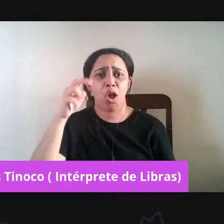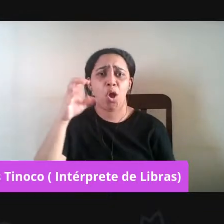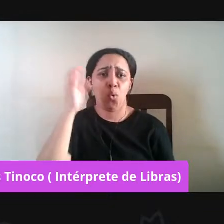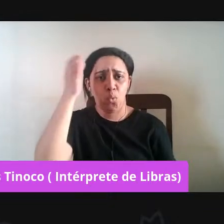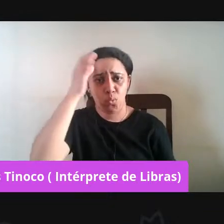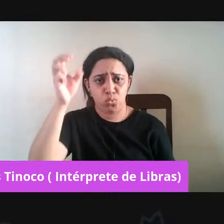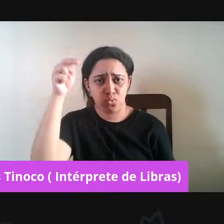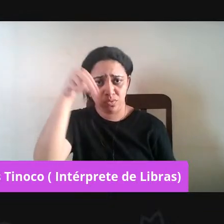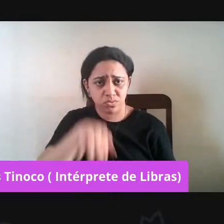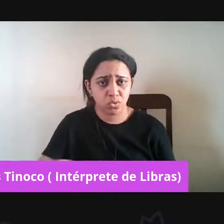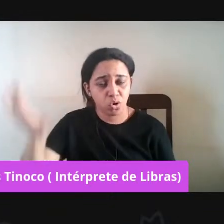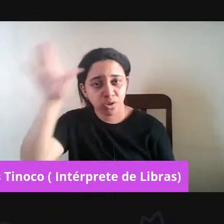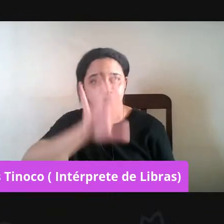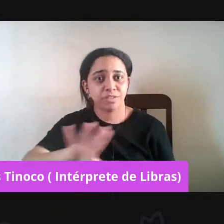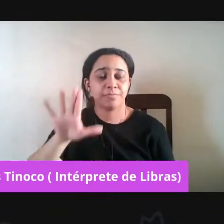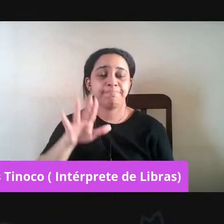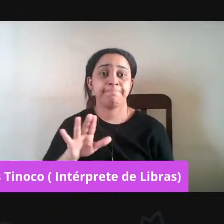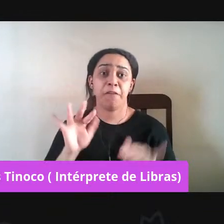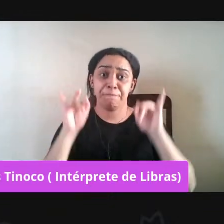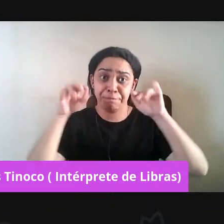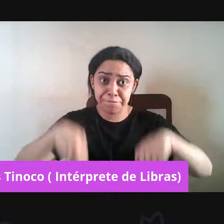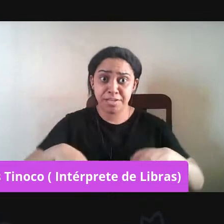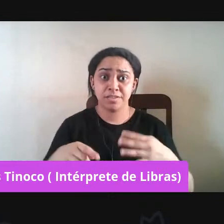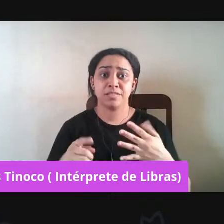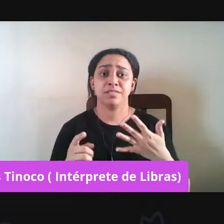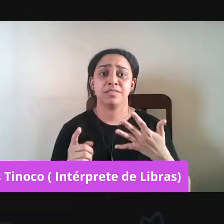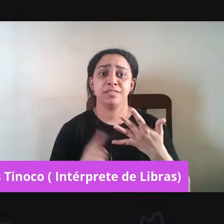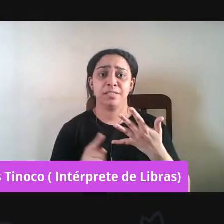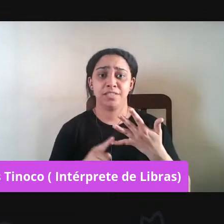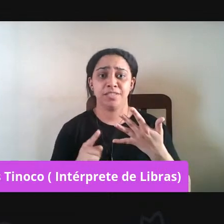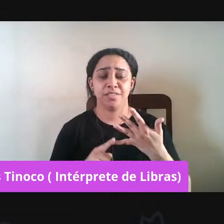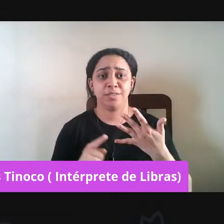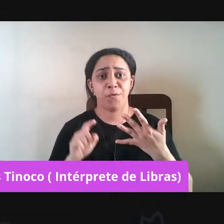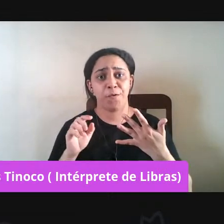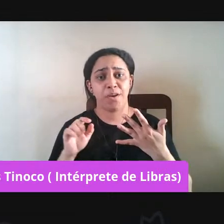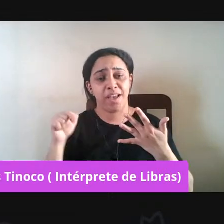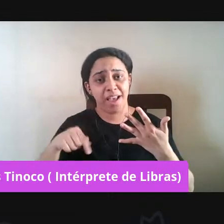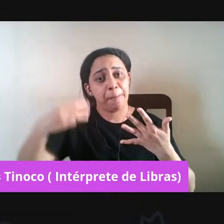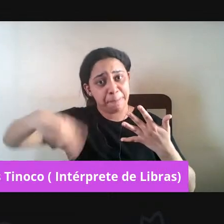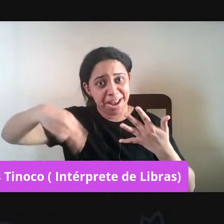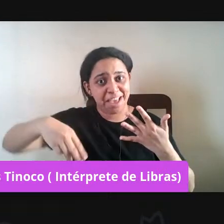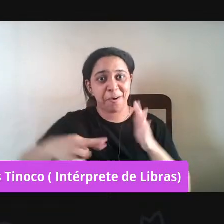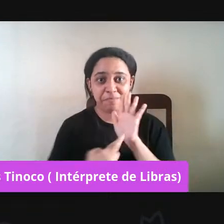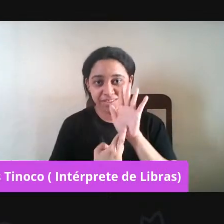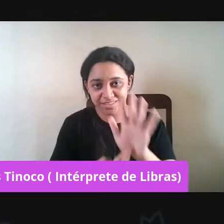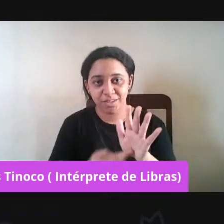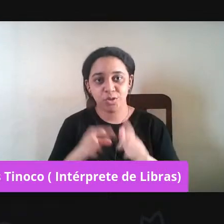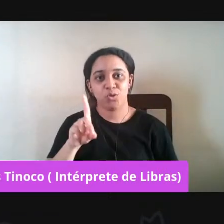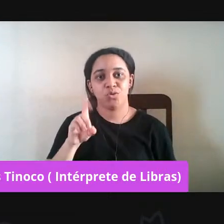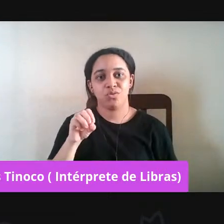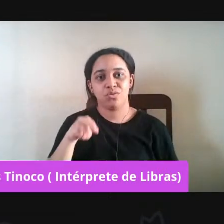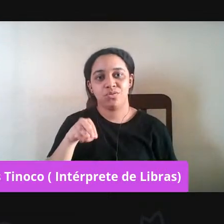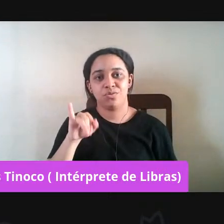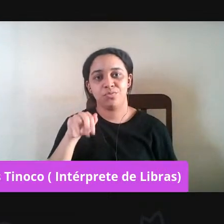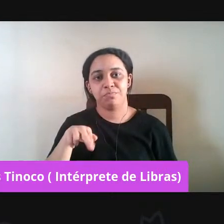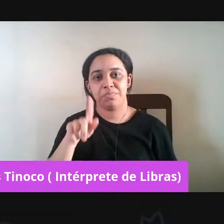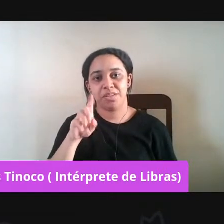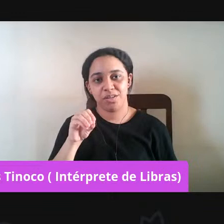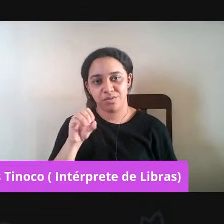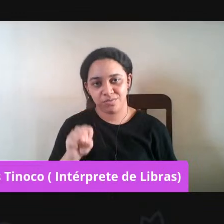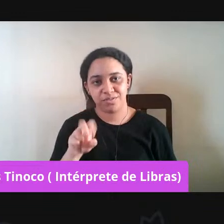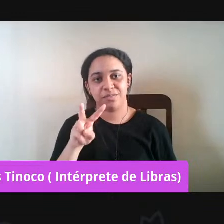fim, como representante do Maranhão, temos Domingos Vieira Filho, com trabalho da maior importância sobre a linguagem popular do Maranhão.